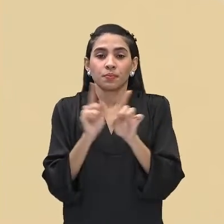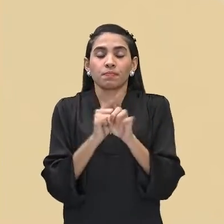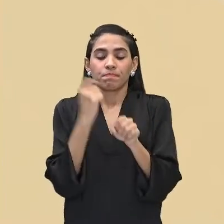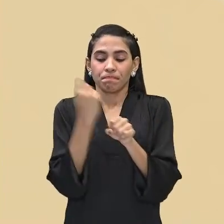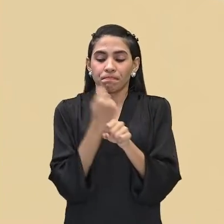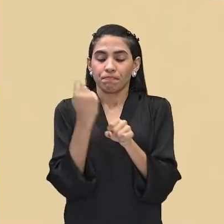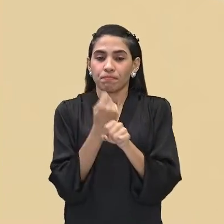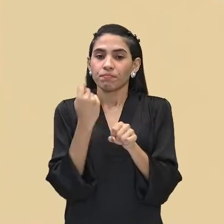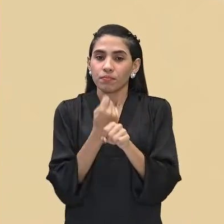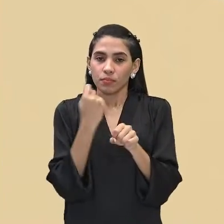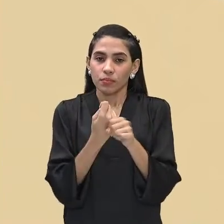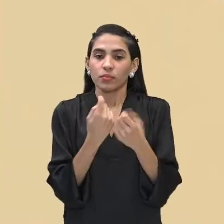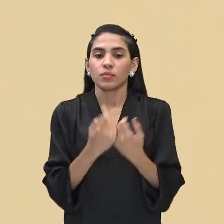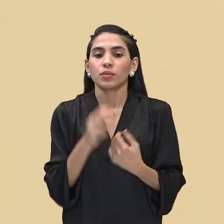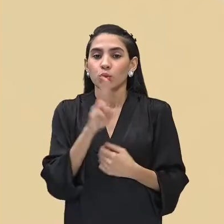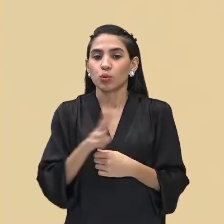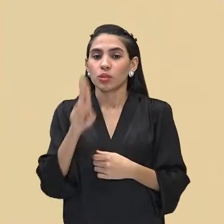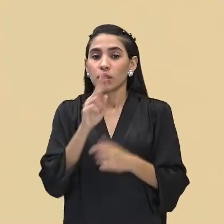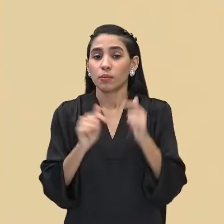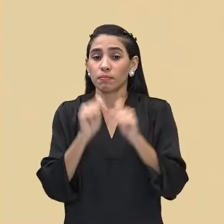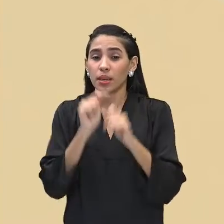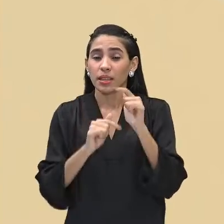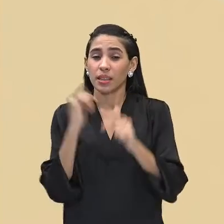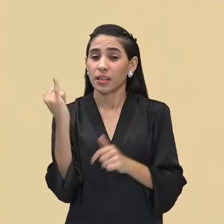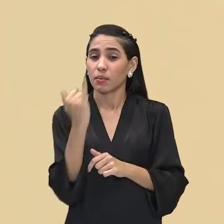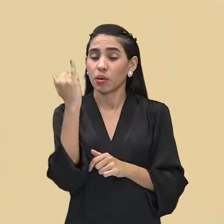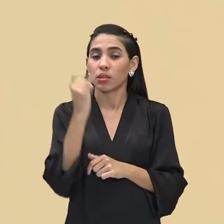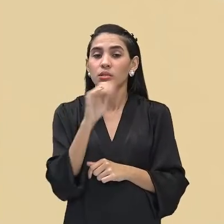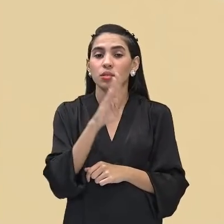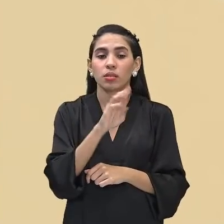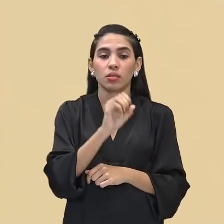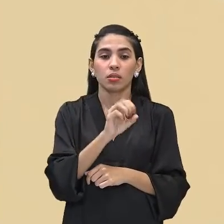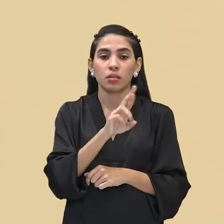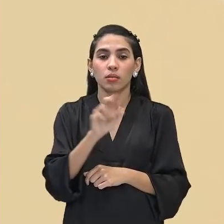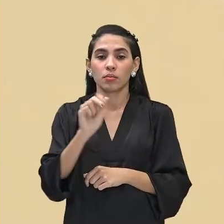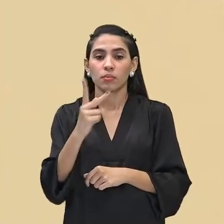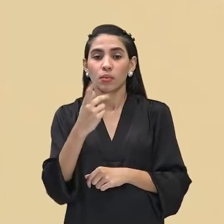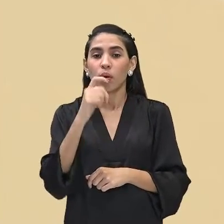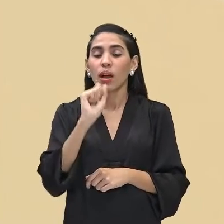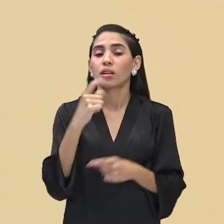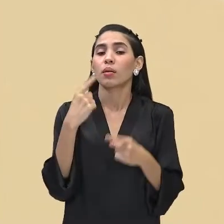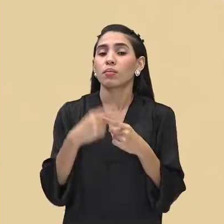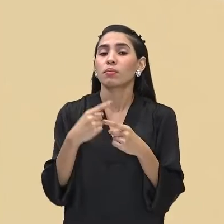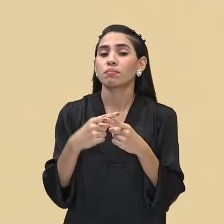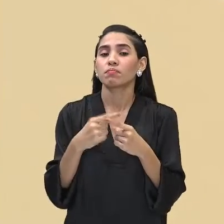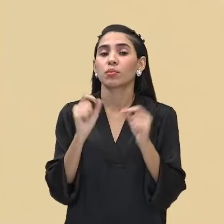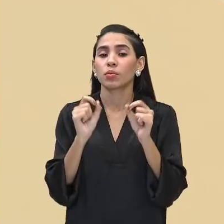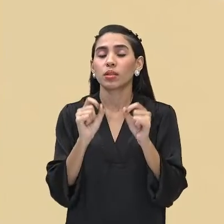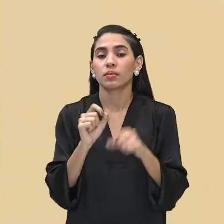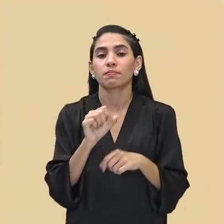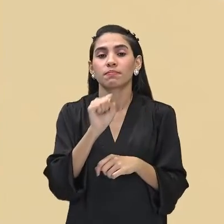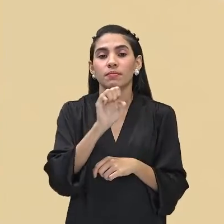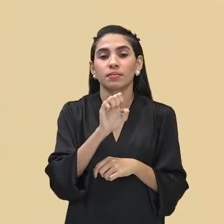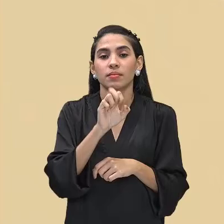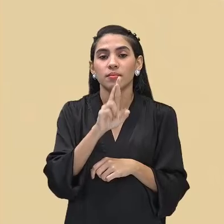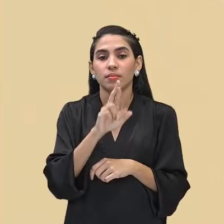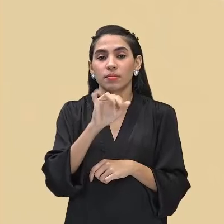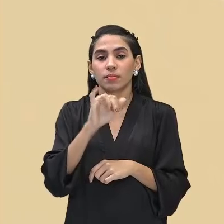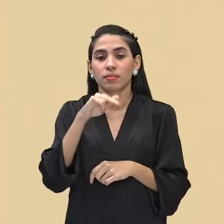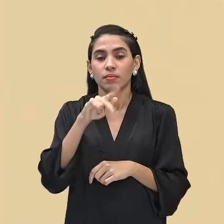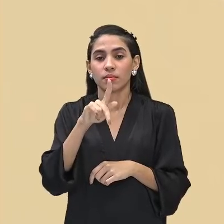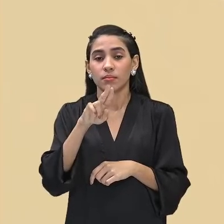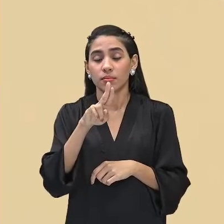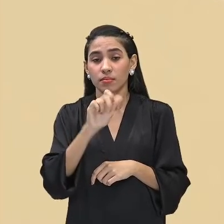construídos, fabricados, utilizando como matéria-prima a borracha, que era extraída de onde? das seringueiras. Então isso fez com que